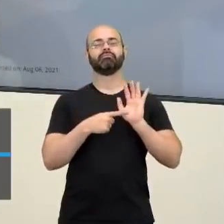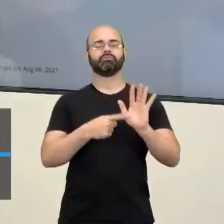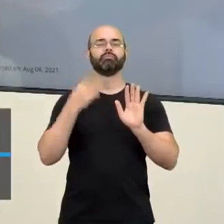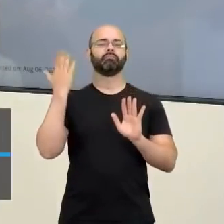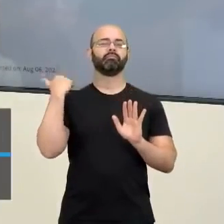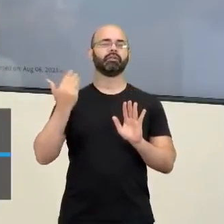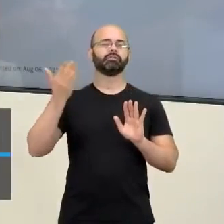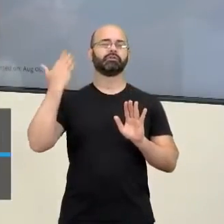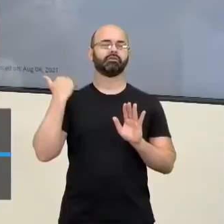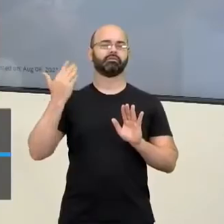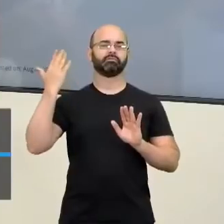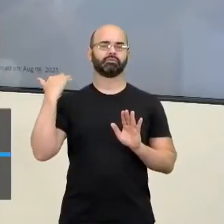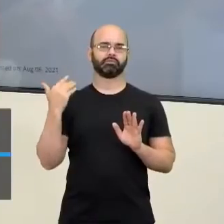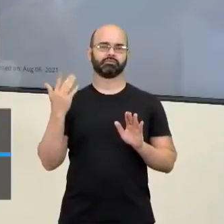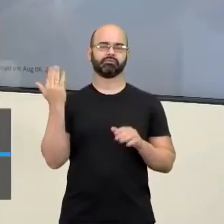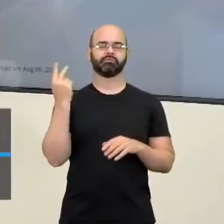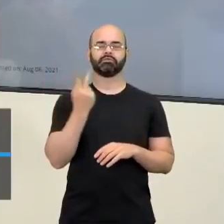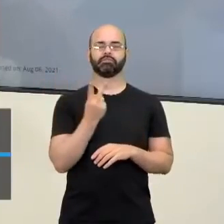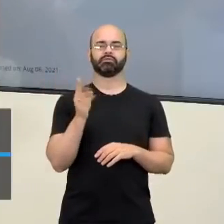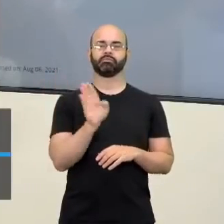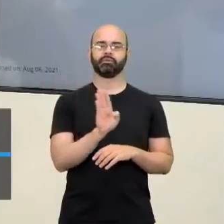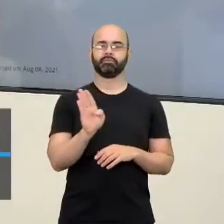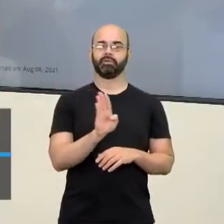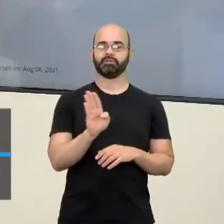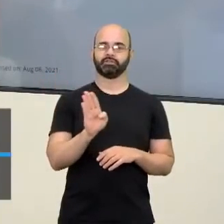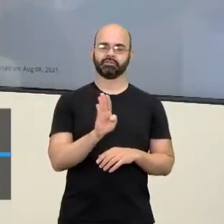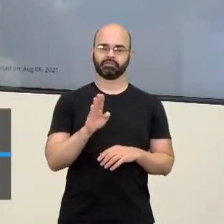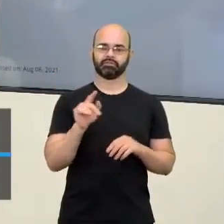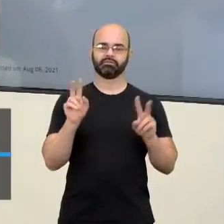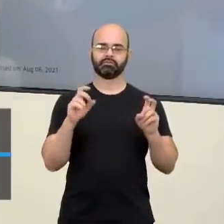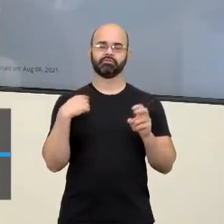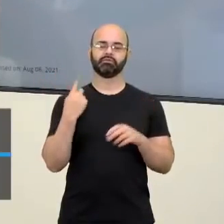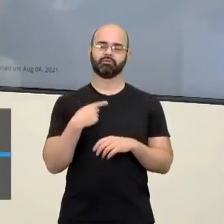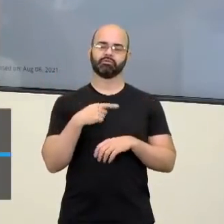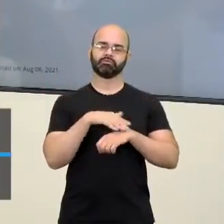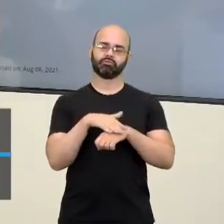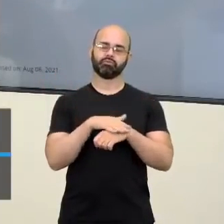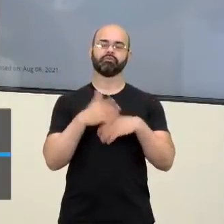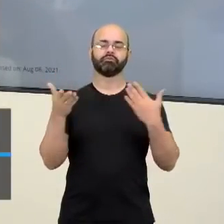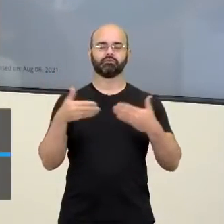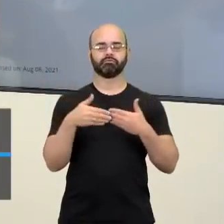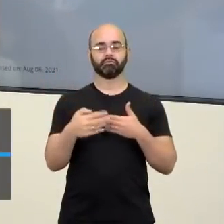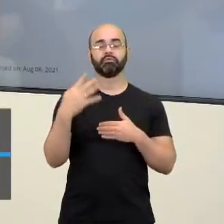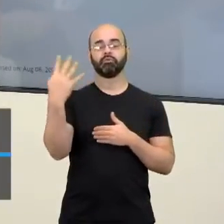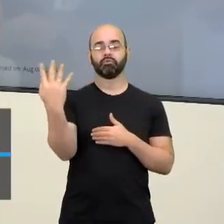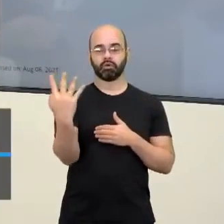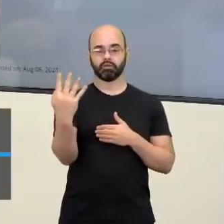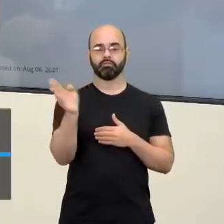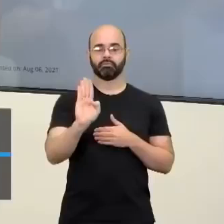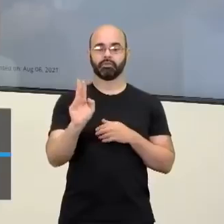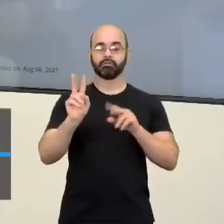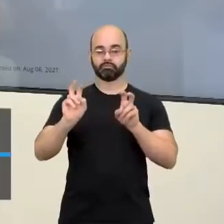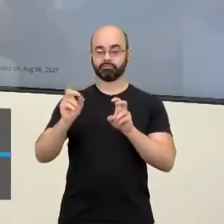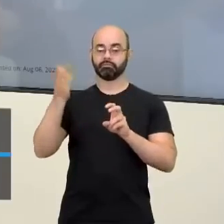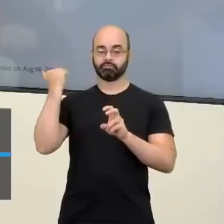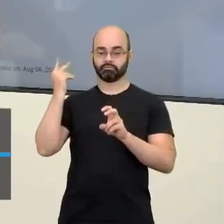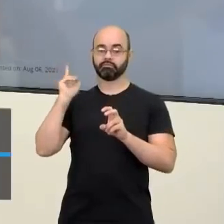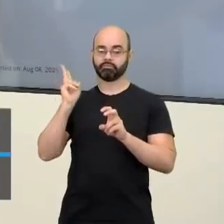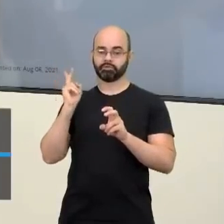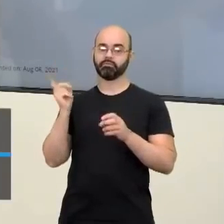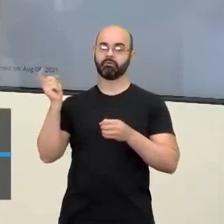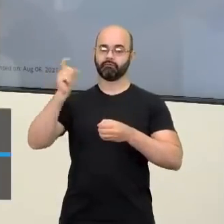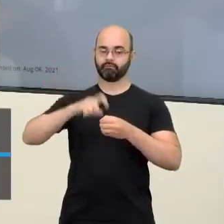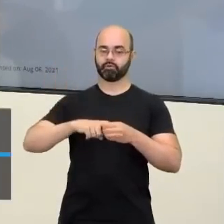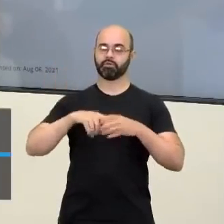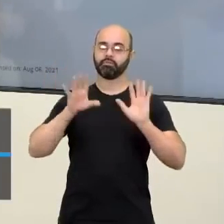viu bastante no segundo bimestre, né, a gente vai retomar também no quarto bimestre, e nesse